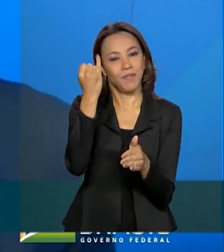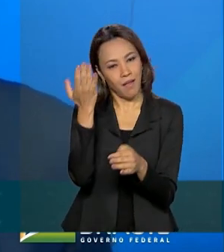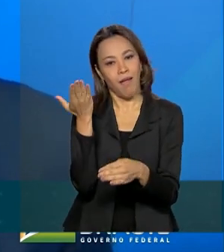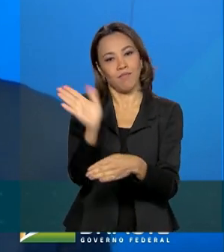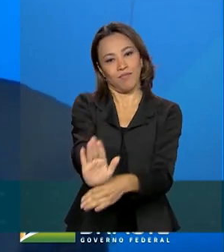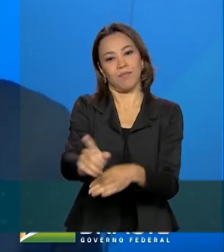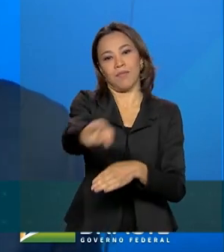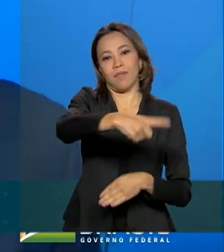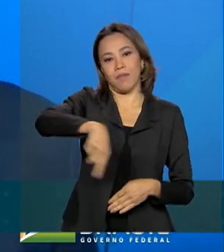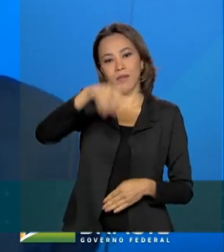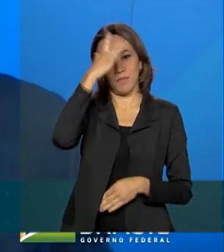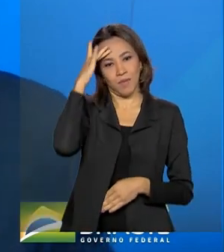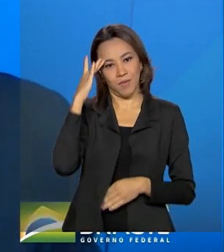ajudar as pessoas nesse momento de fazer